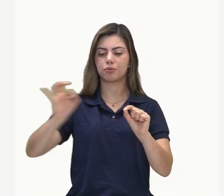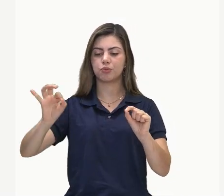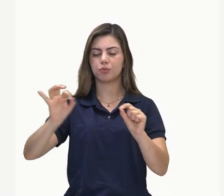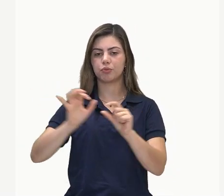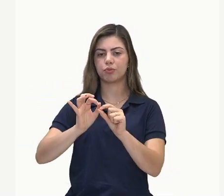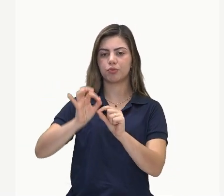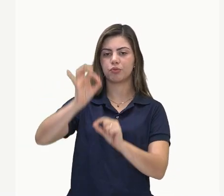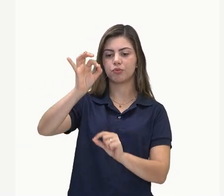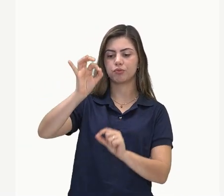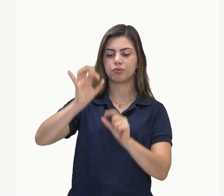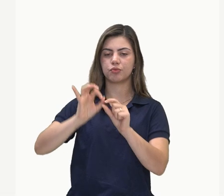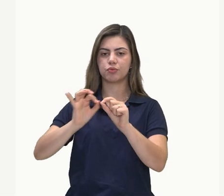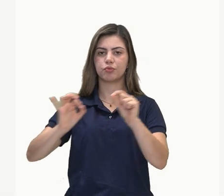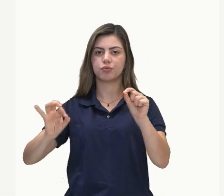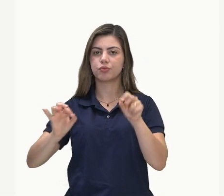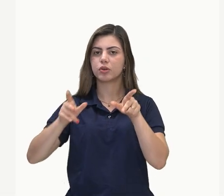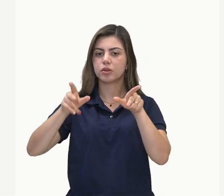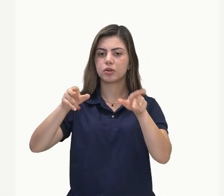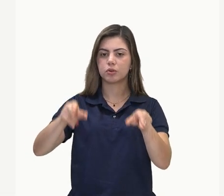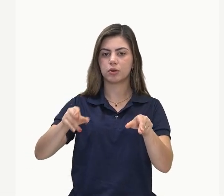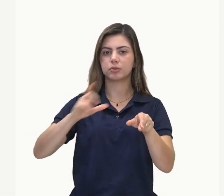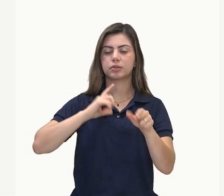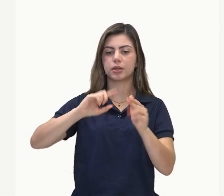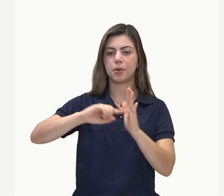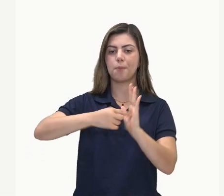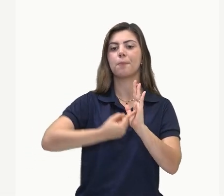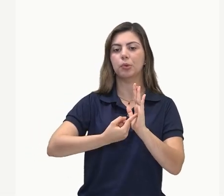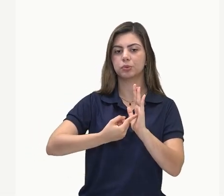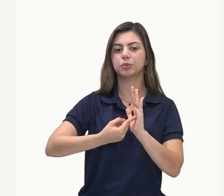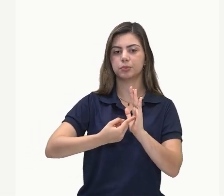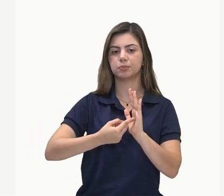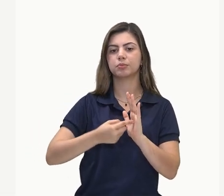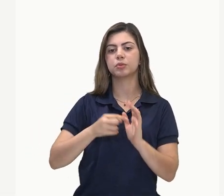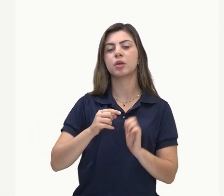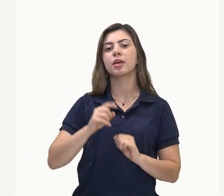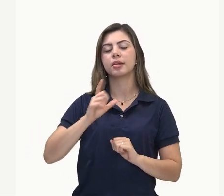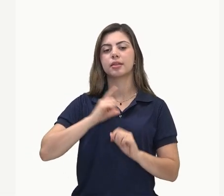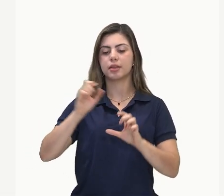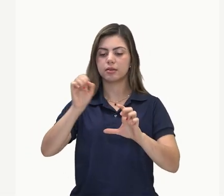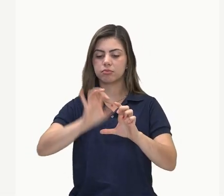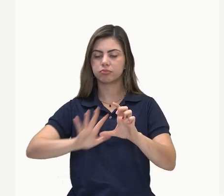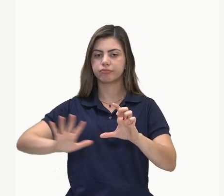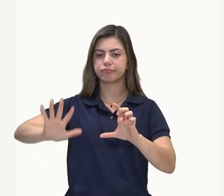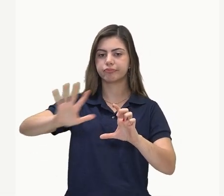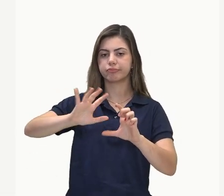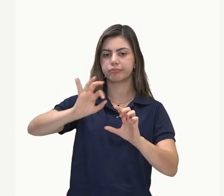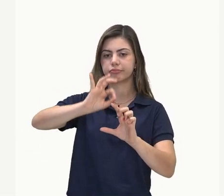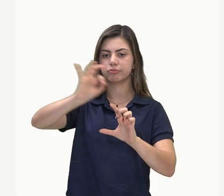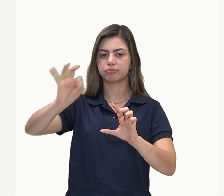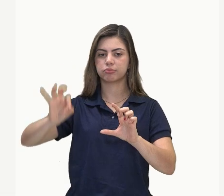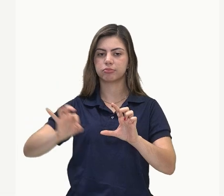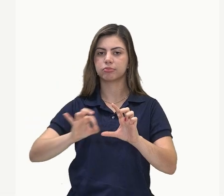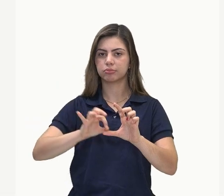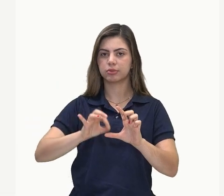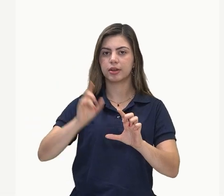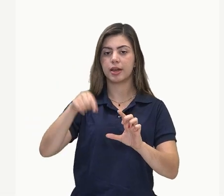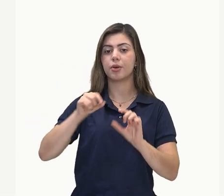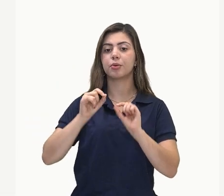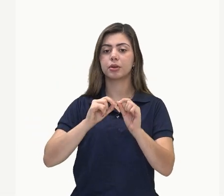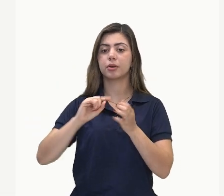distância de um ponto fixo, chamado de centro. Essa distância constante é conhecida como